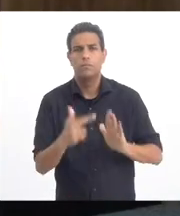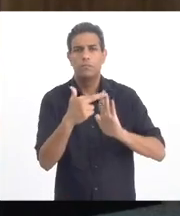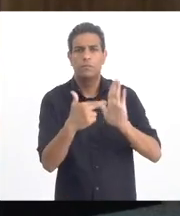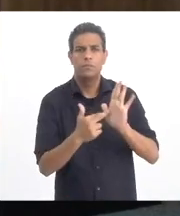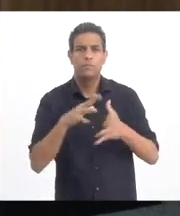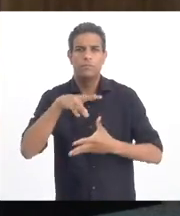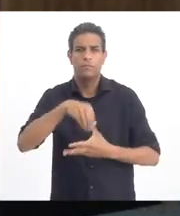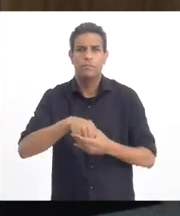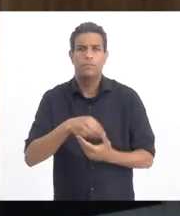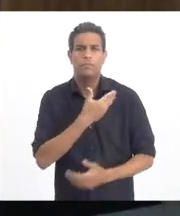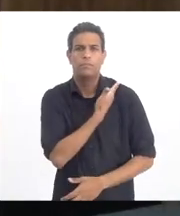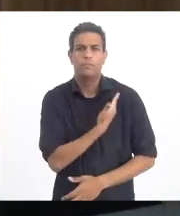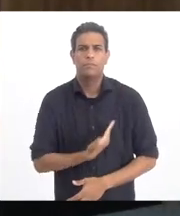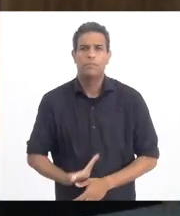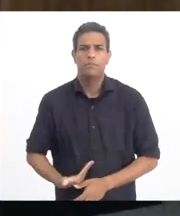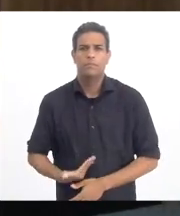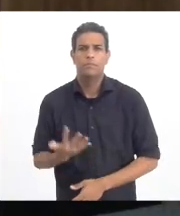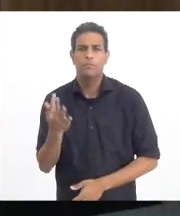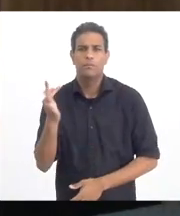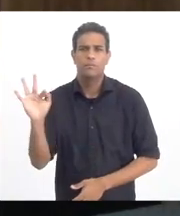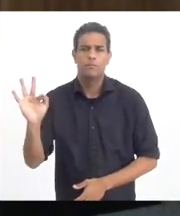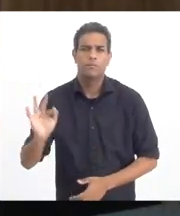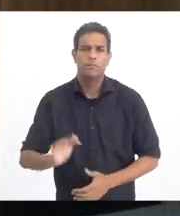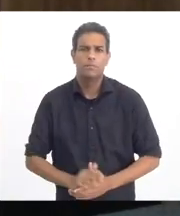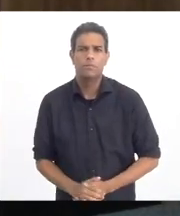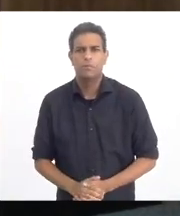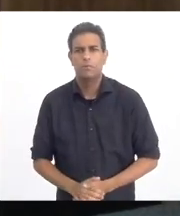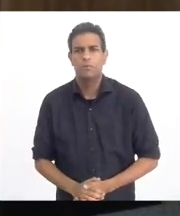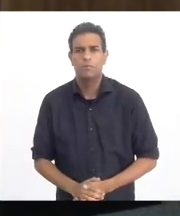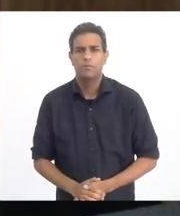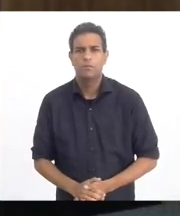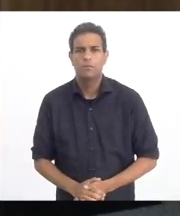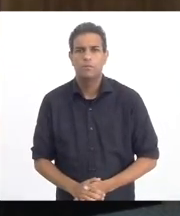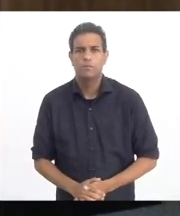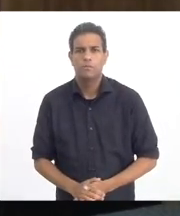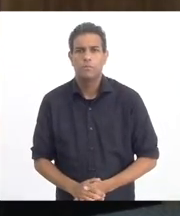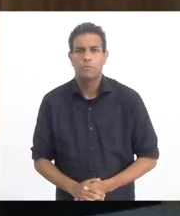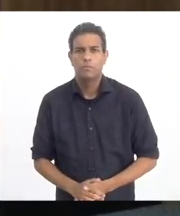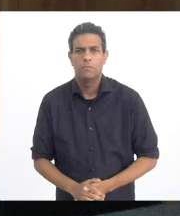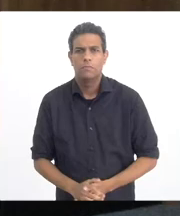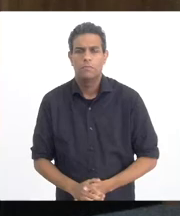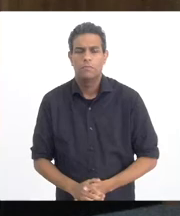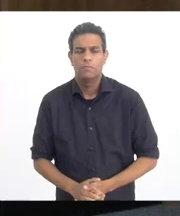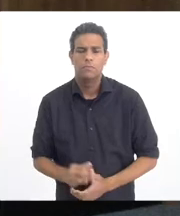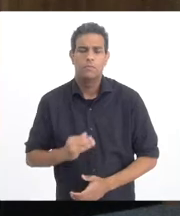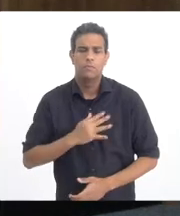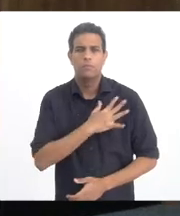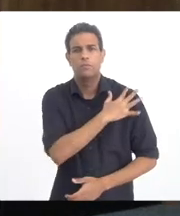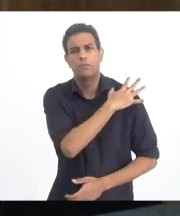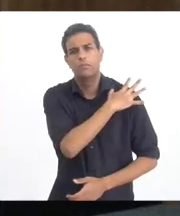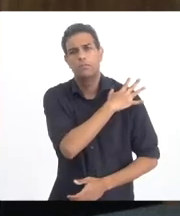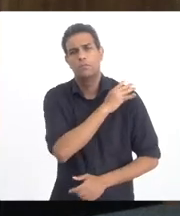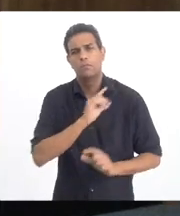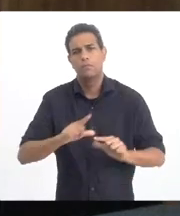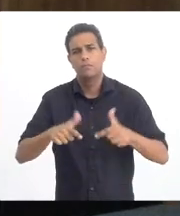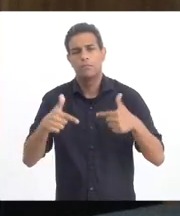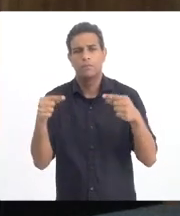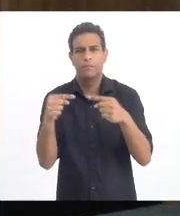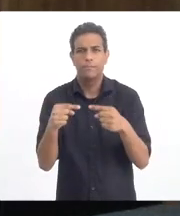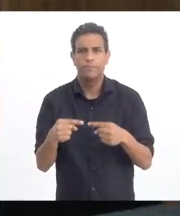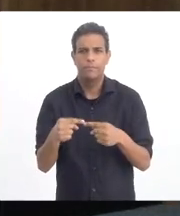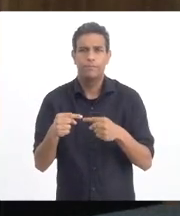federal, é claro que todos os militares da ativa, deixar bem claro, entre aspas, ativa